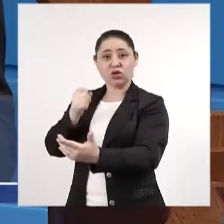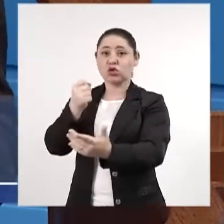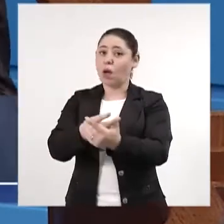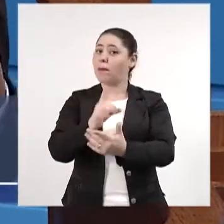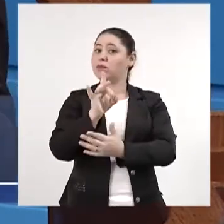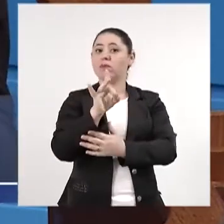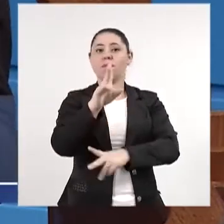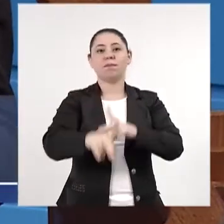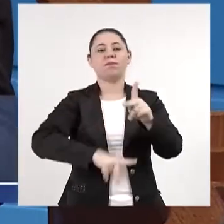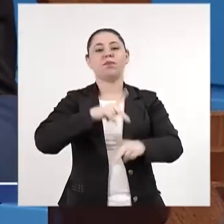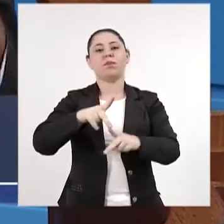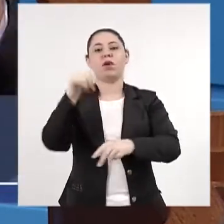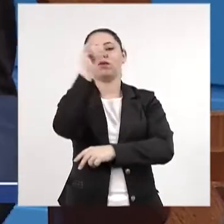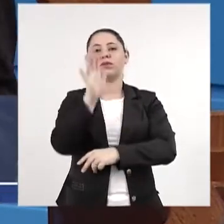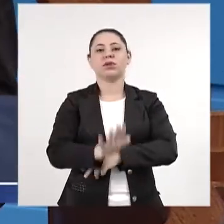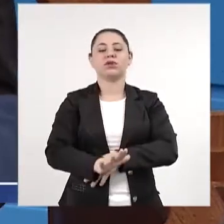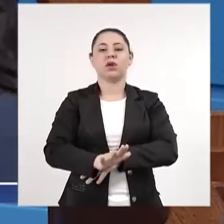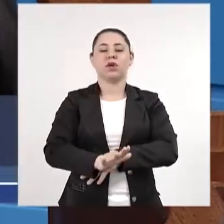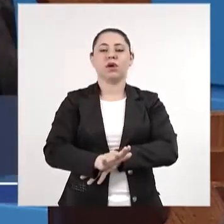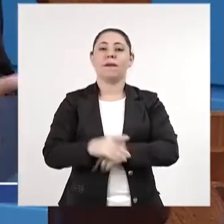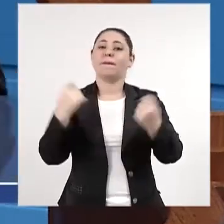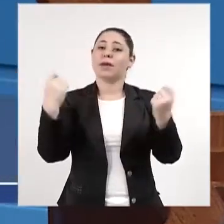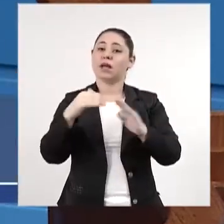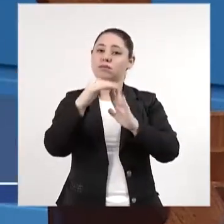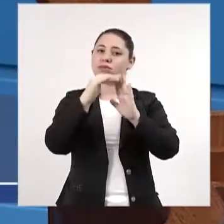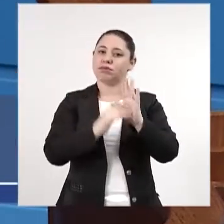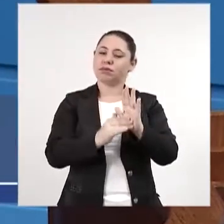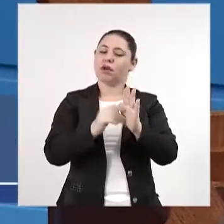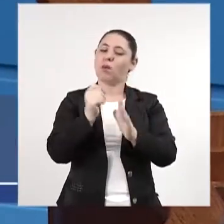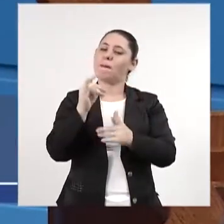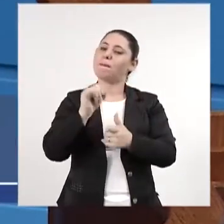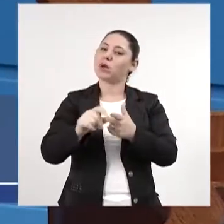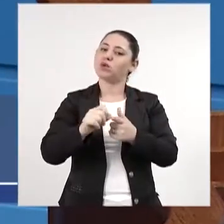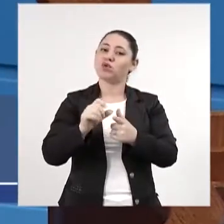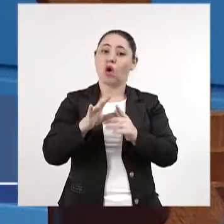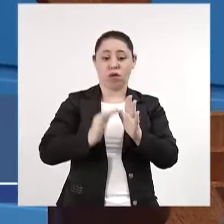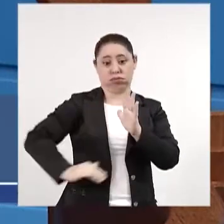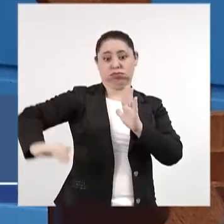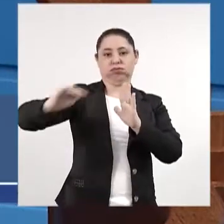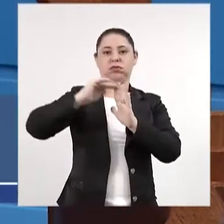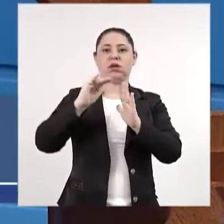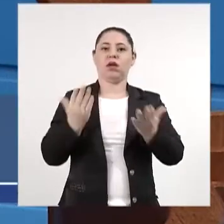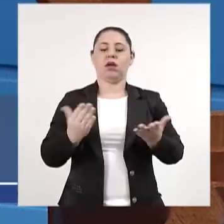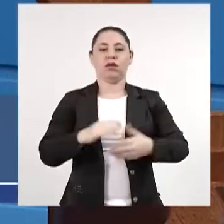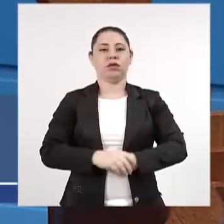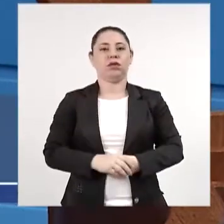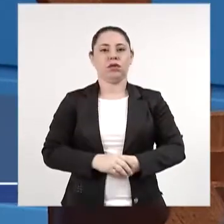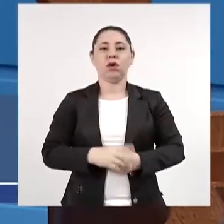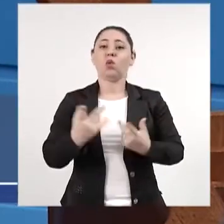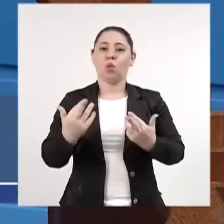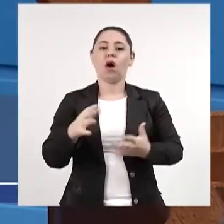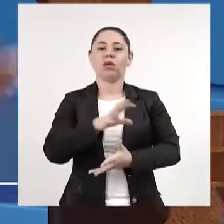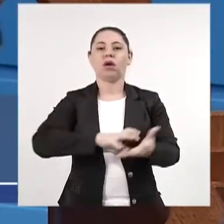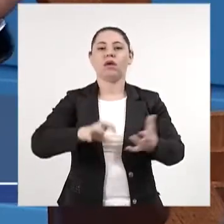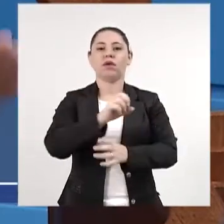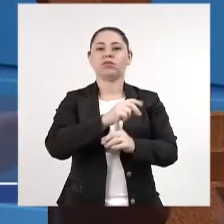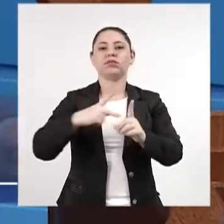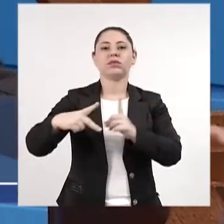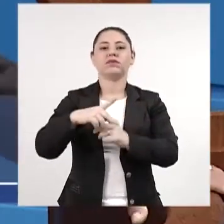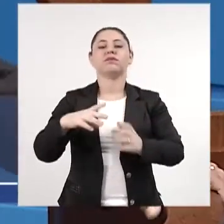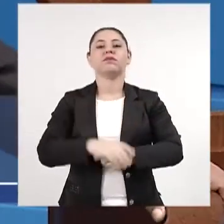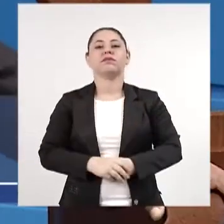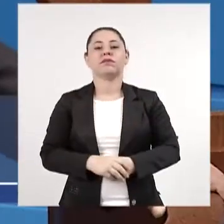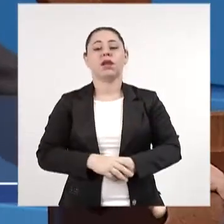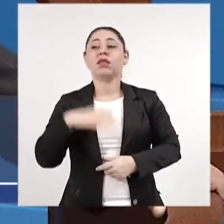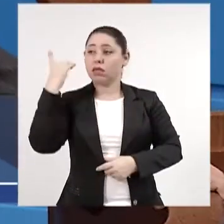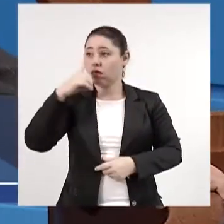brasileiro, em vez de diminuir a carga tributária, aumentando. É por aí. Igual a reforma da Previdência. Pois não,